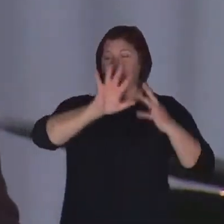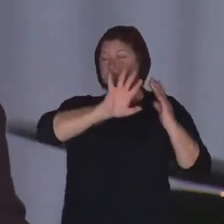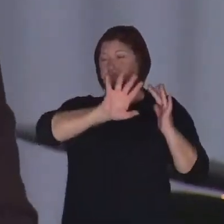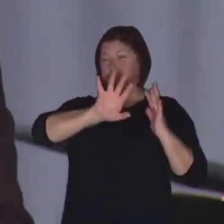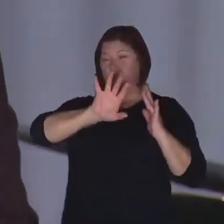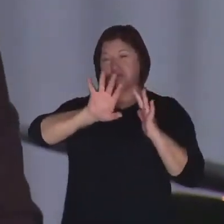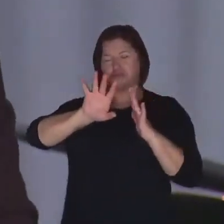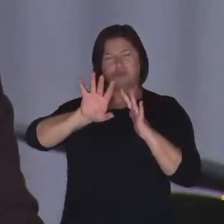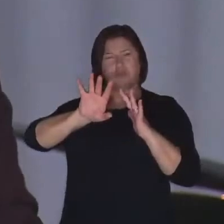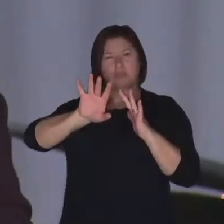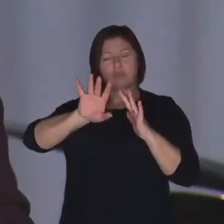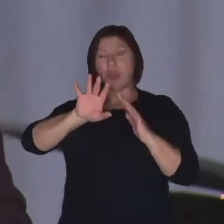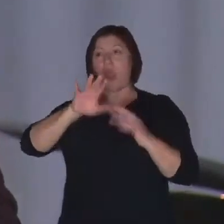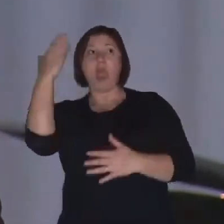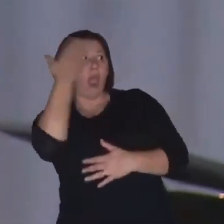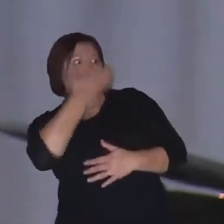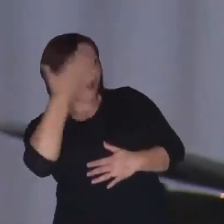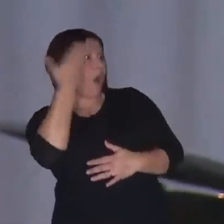tinham chegado.